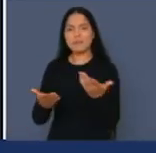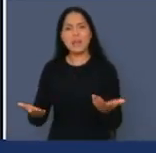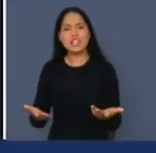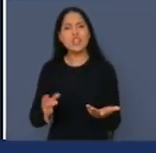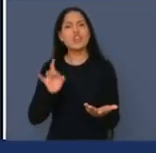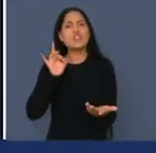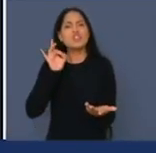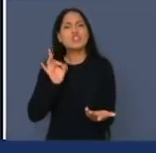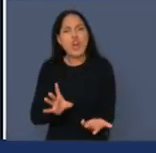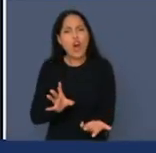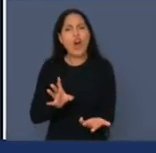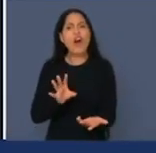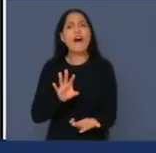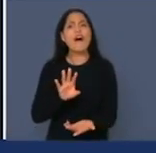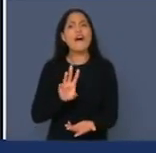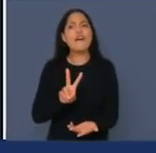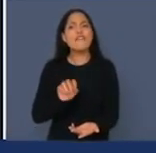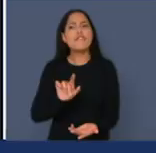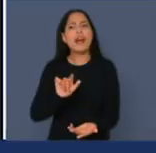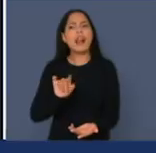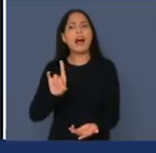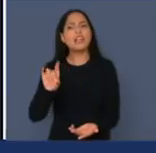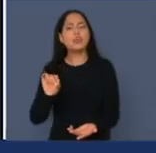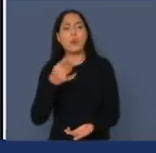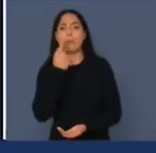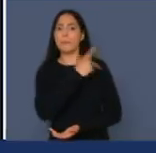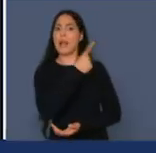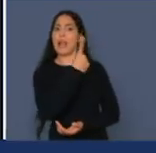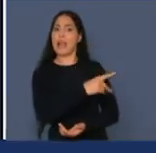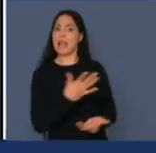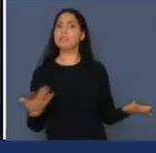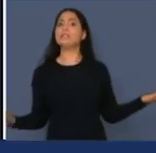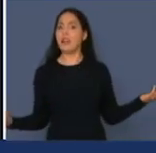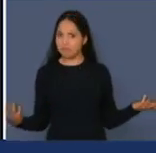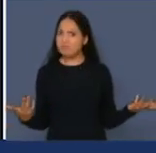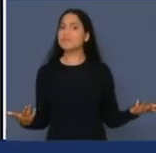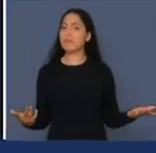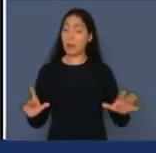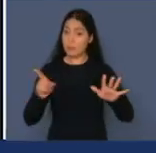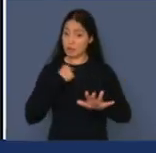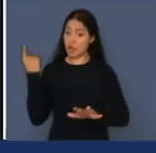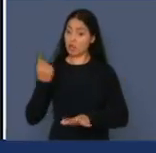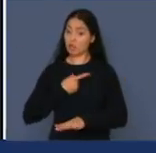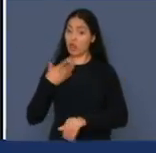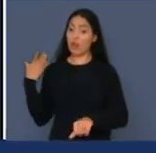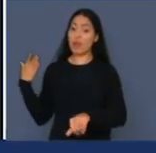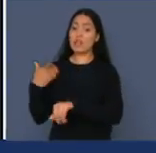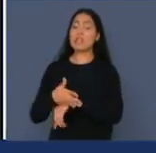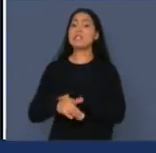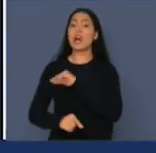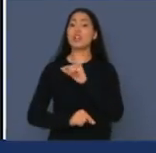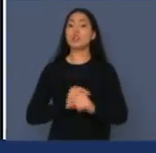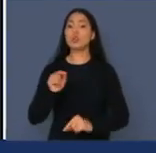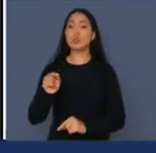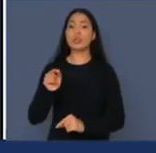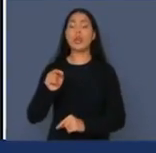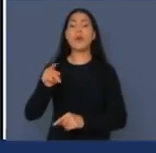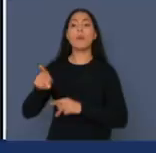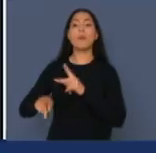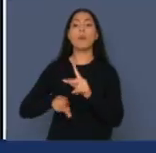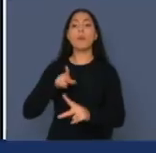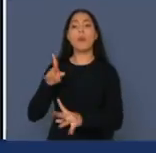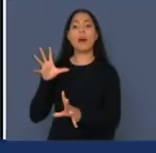somente para eles para que tenhamos acesso a contagem pública